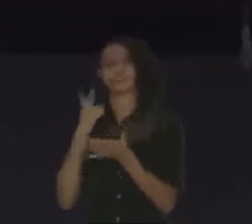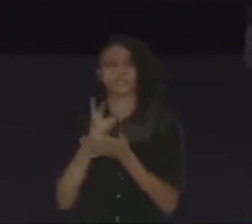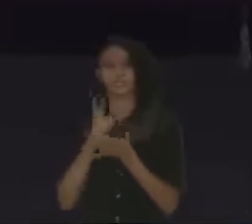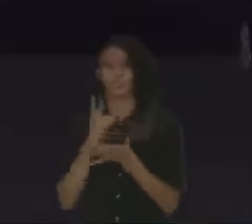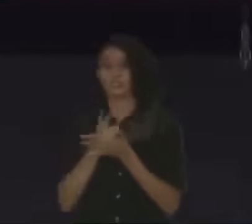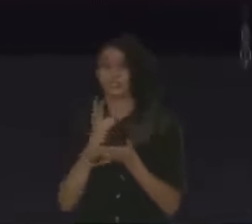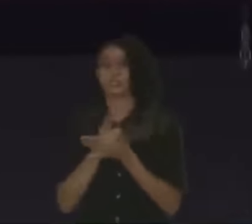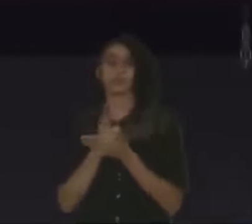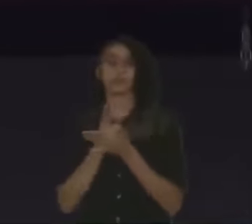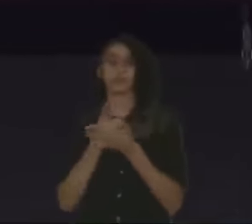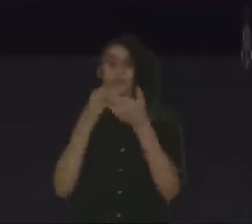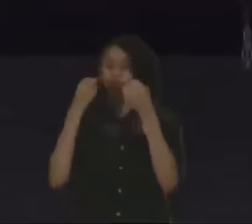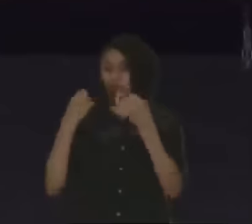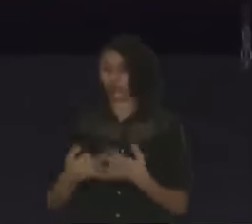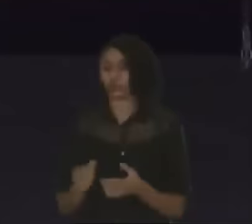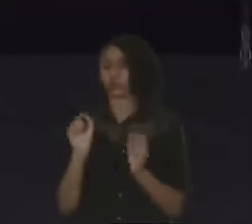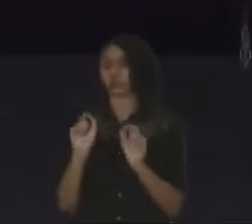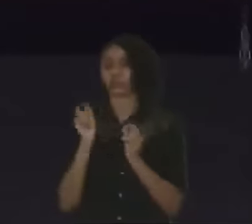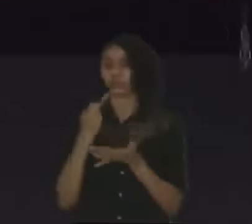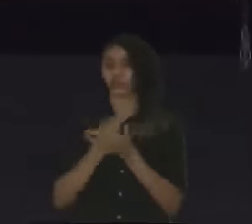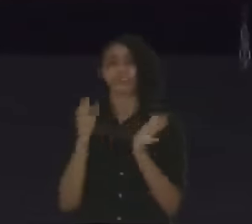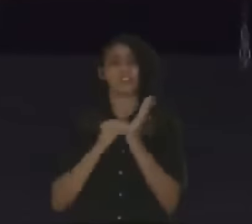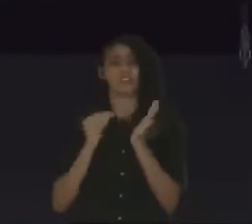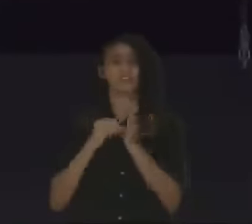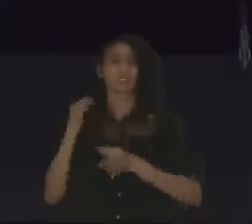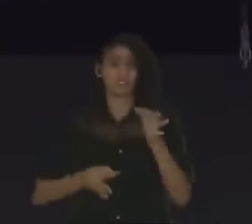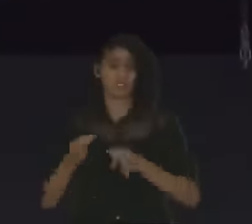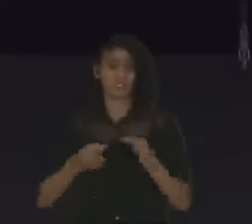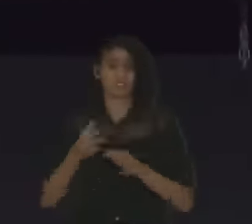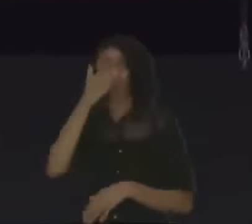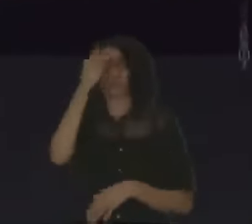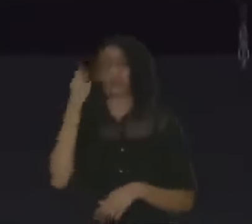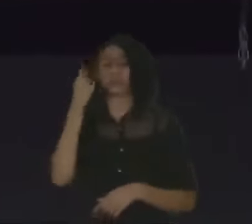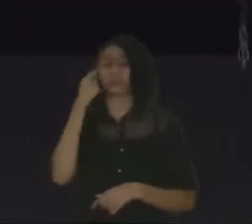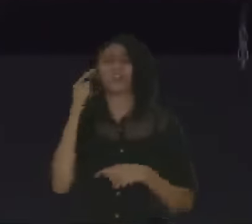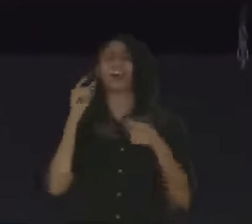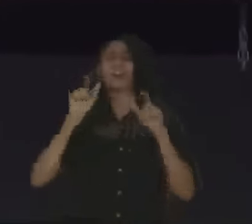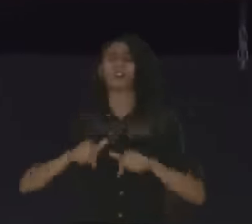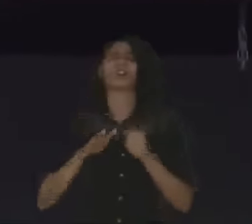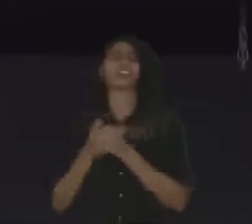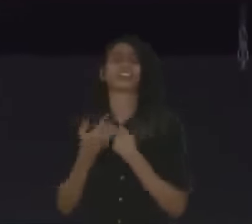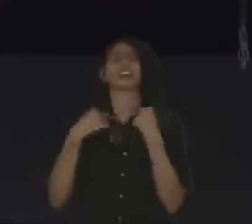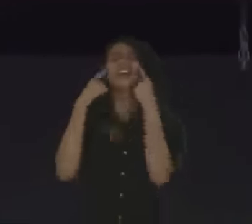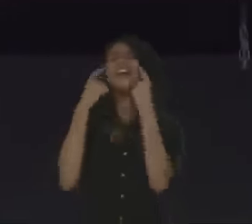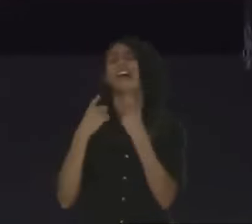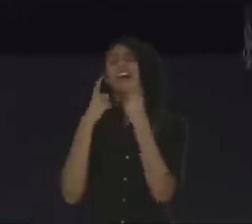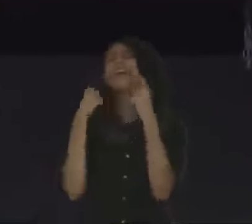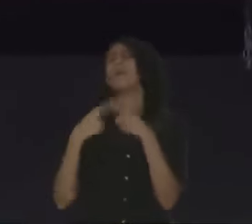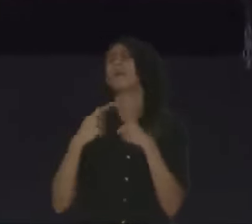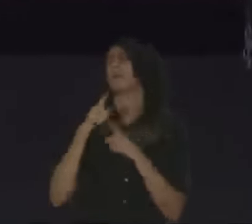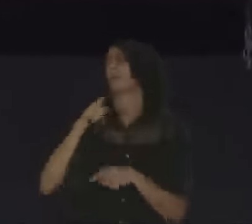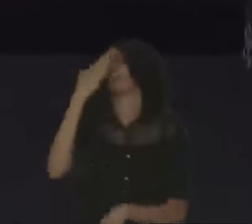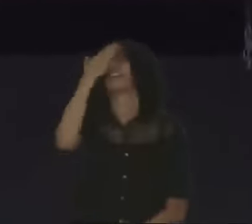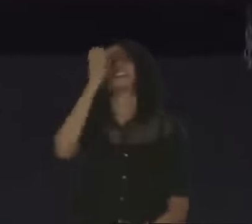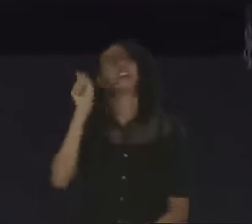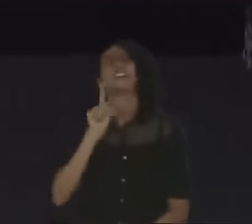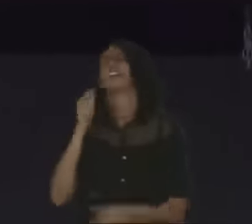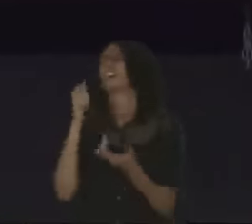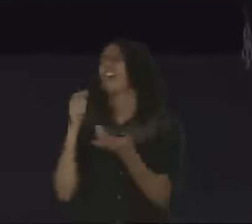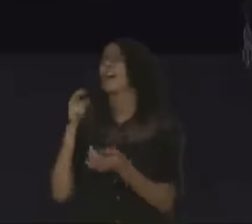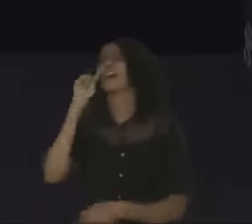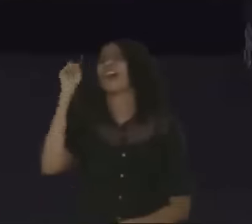as injustiças que a gente sofreu né não tem gente que acha que o lugar secreto é um lugar da choradeira O Deus do céu que eu tô passando olha